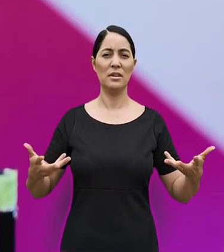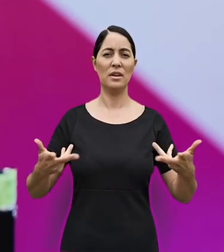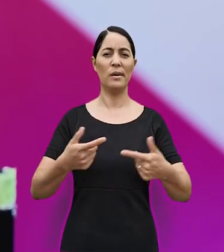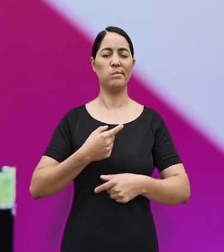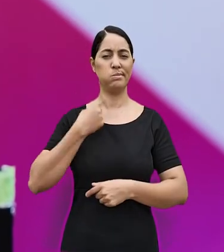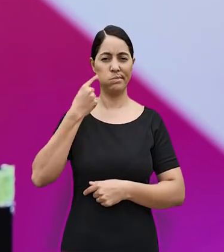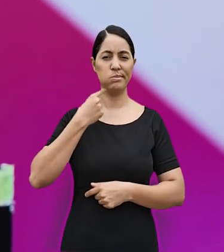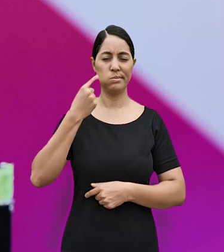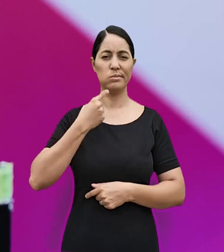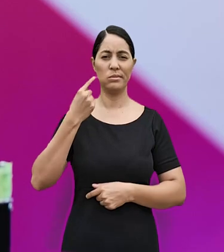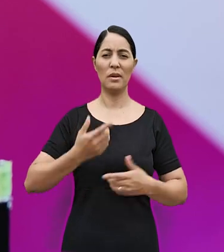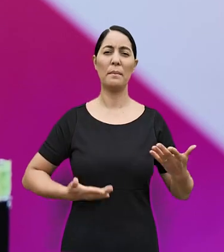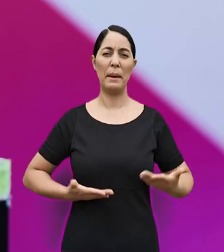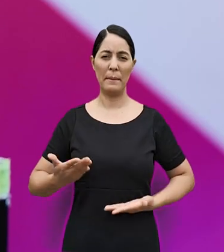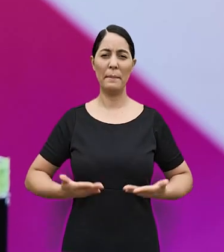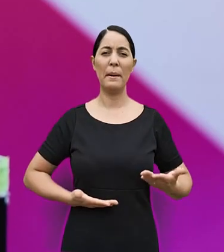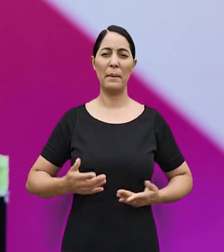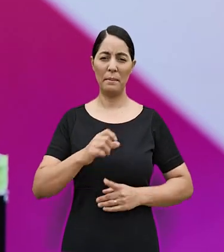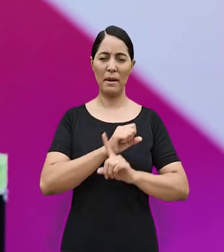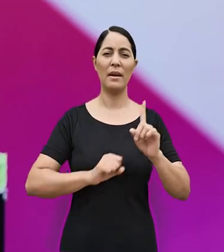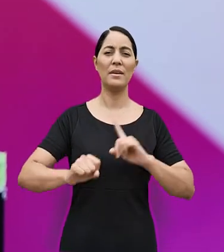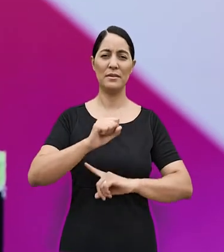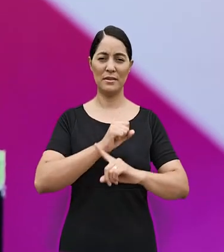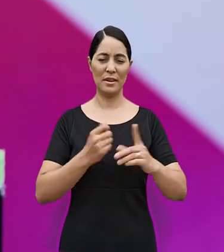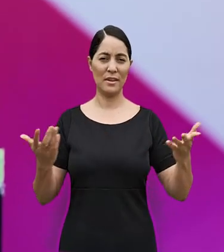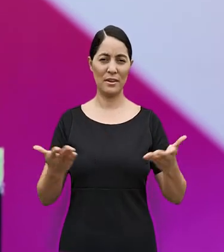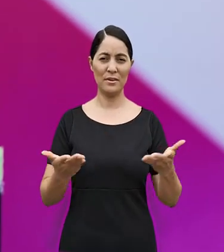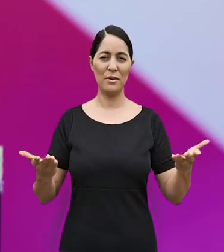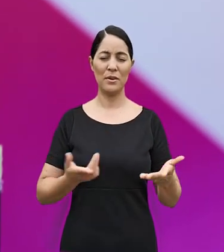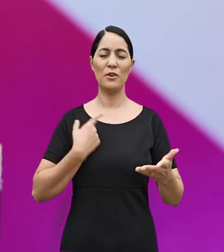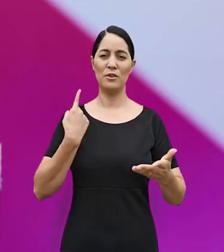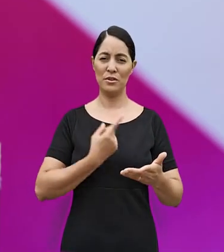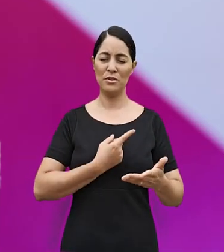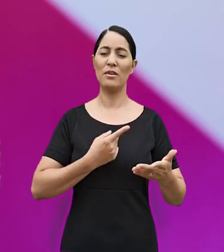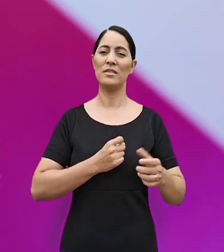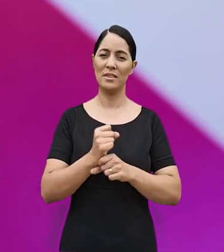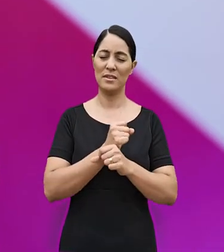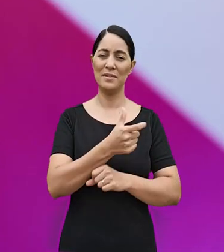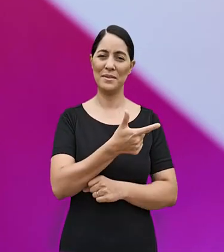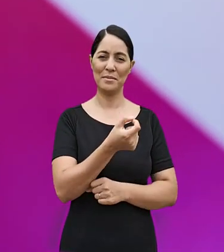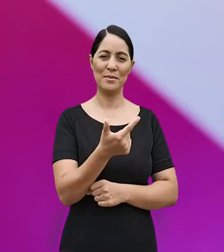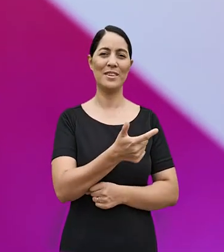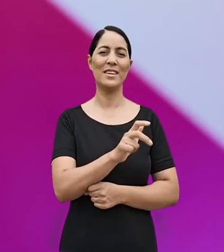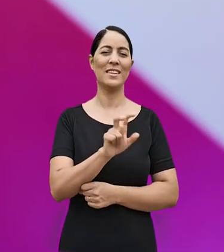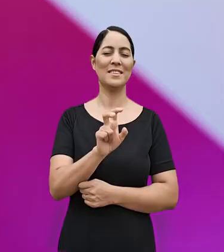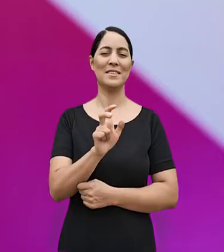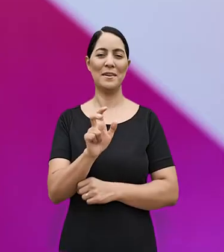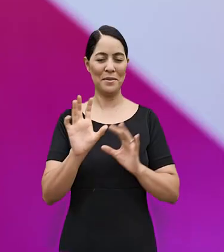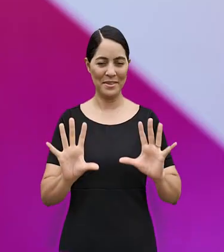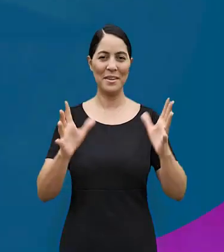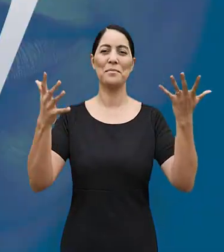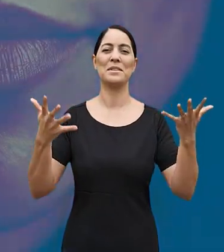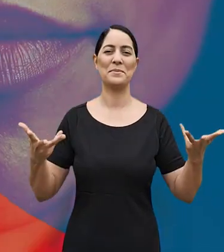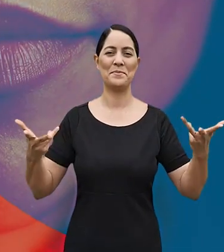advogadas que prestaram serviços à ordem e à sociedade. Então hoje nós encerramos esse ano de 2025 com